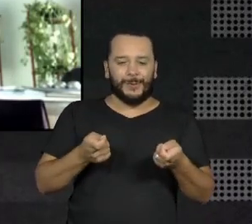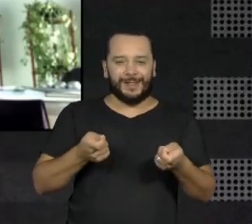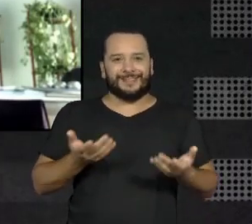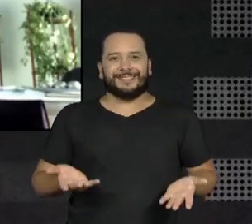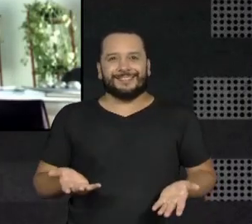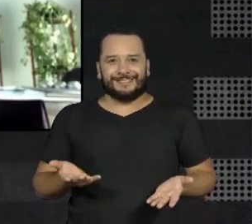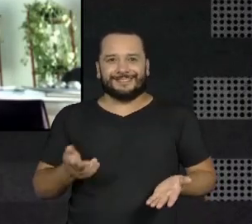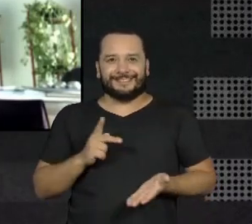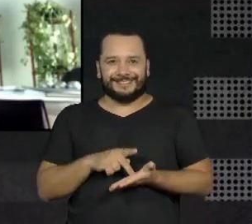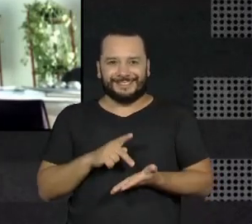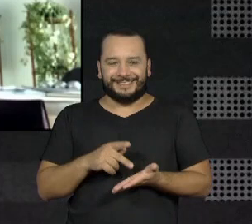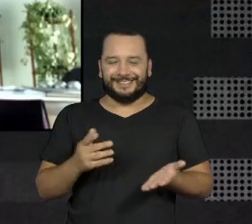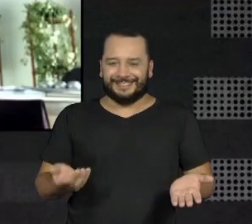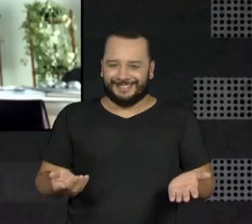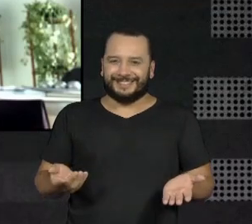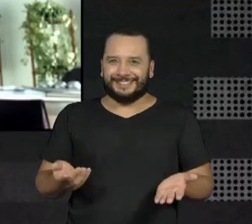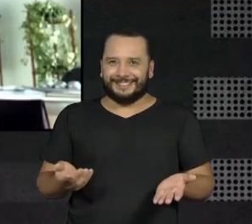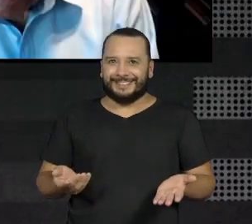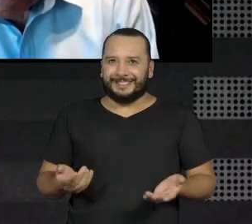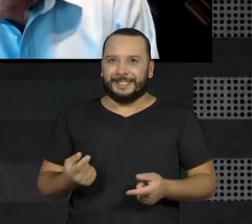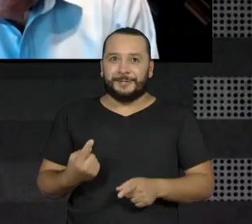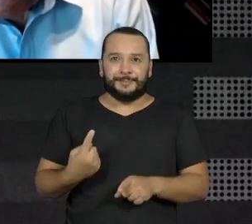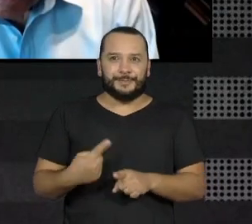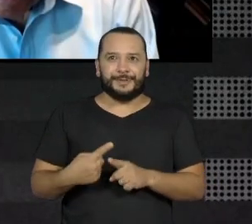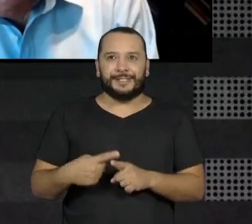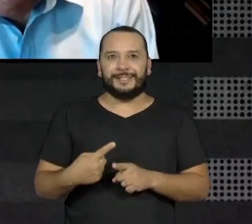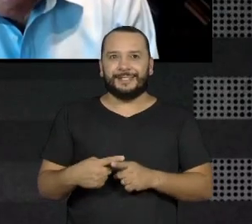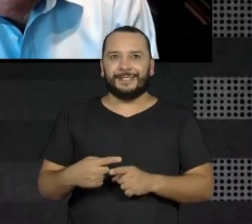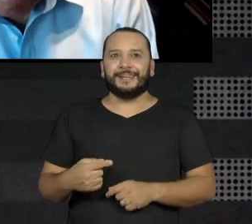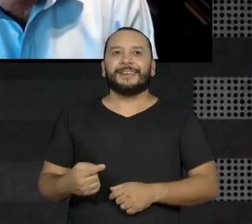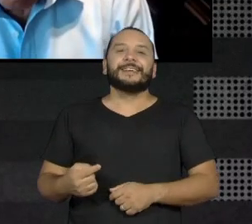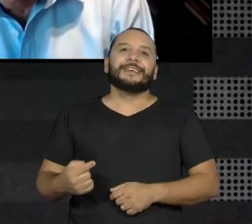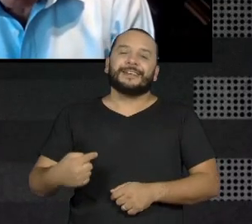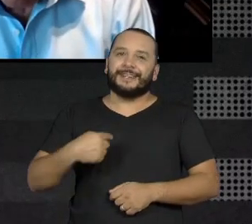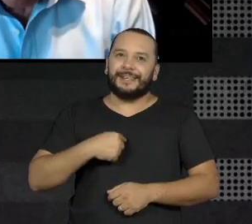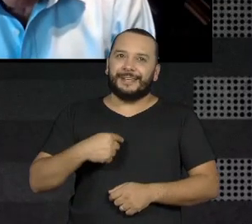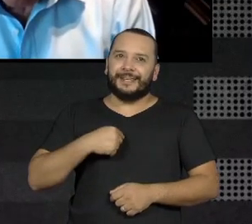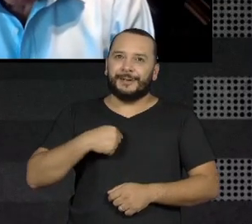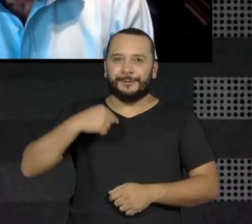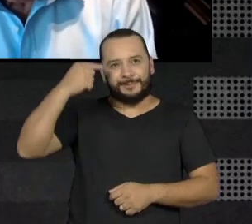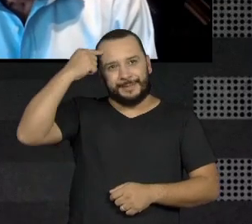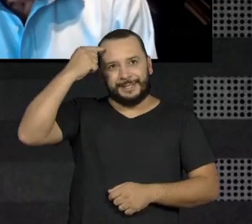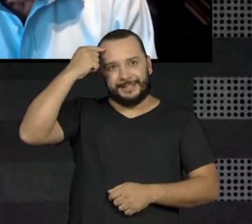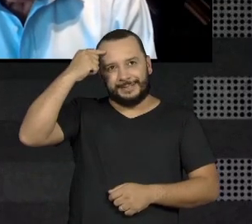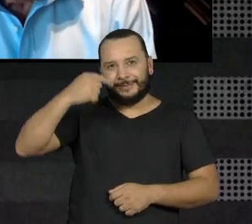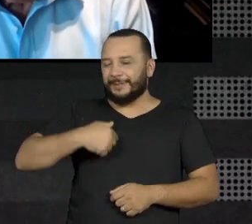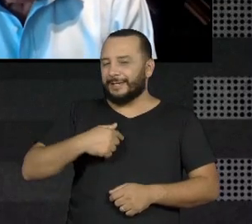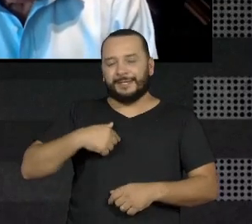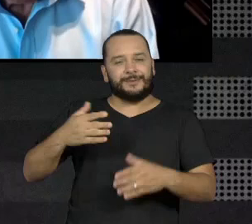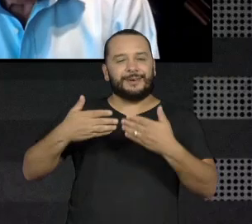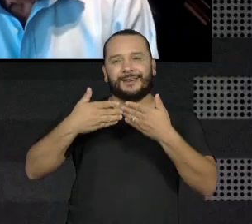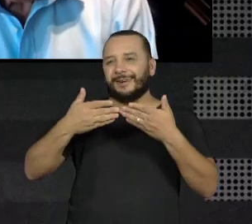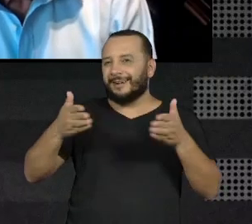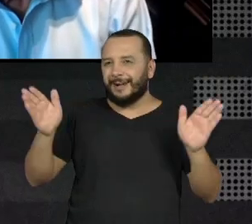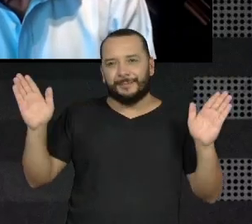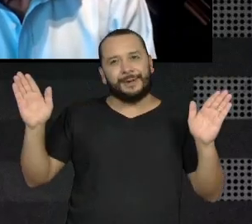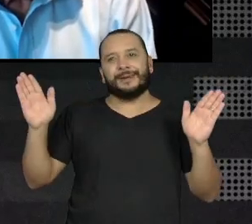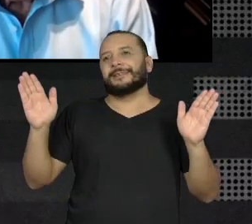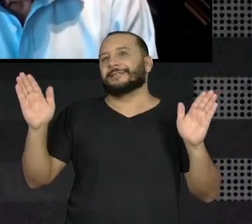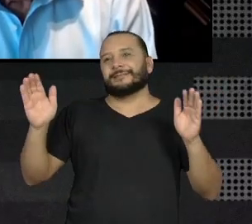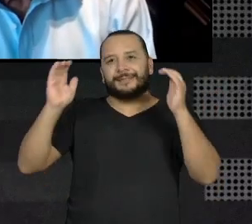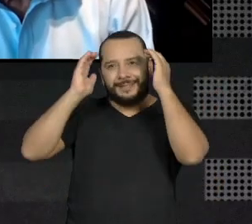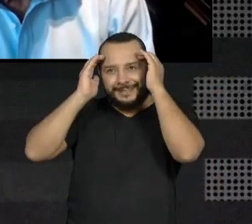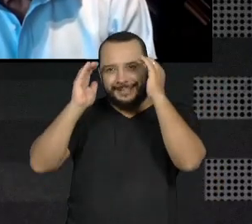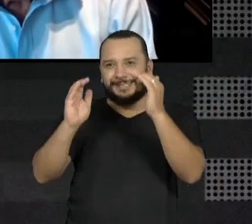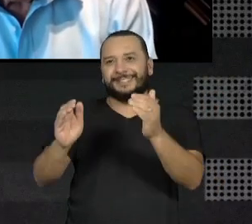as esferas. Baseada, penso eu, principalmente em muita transparência, muito respeito